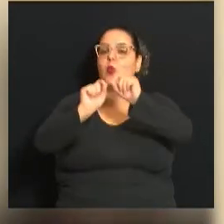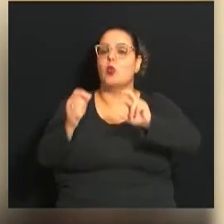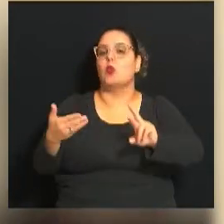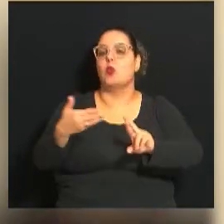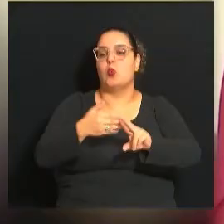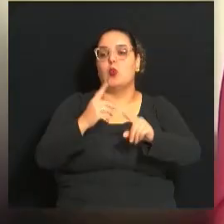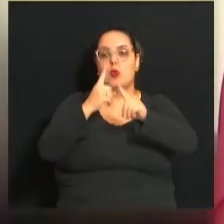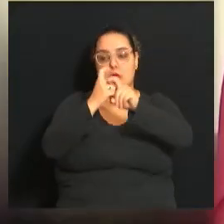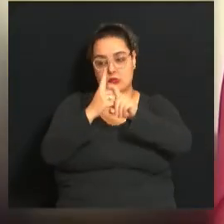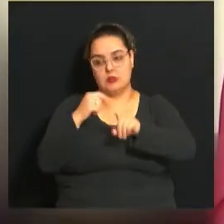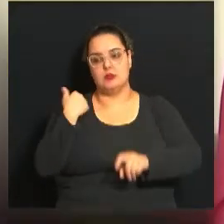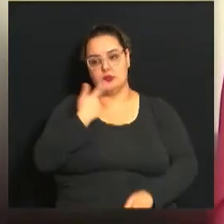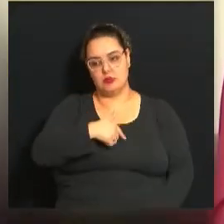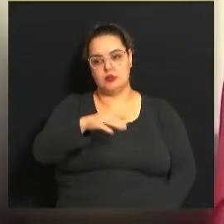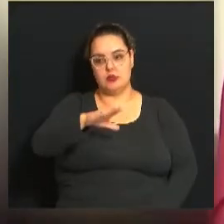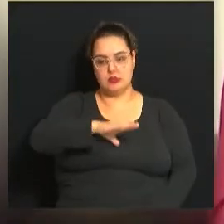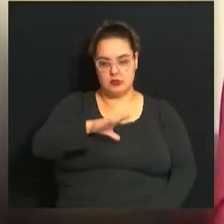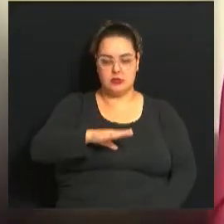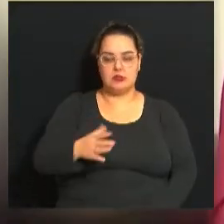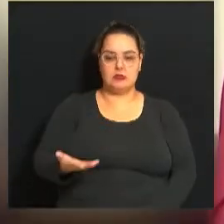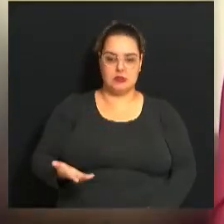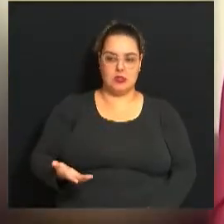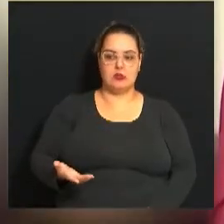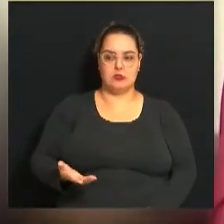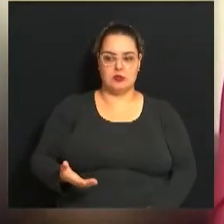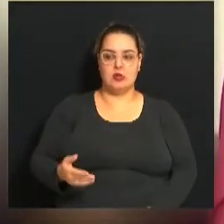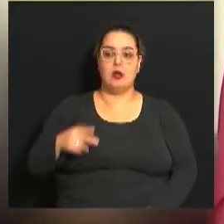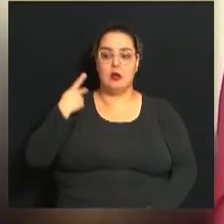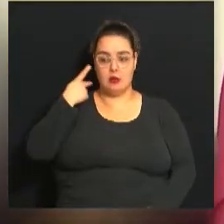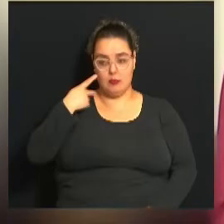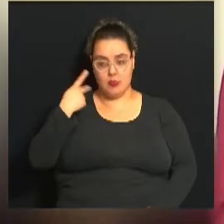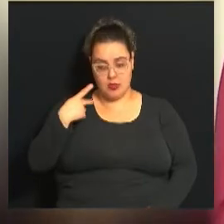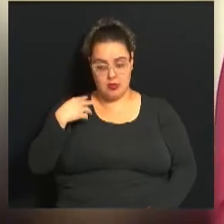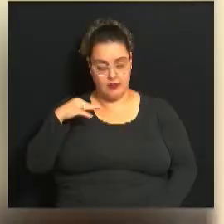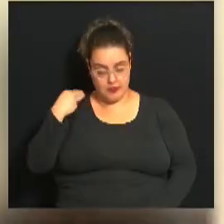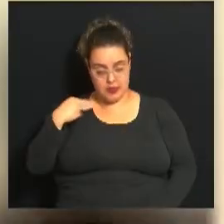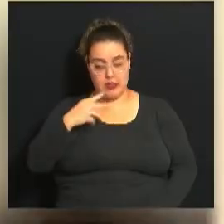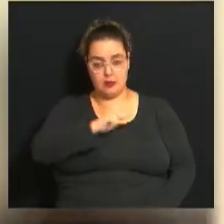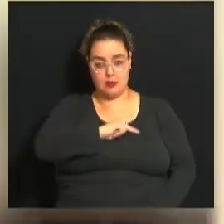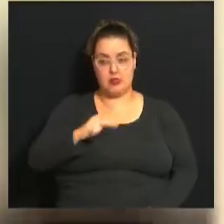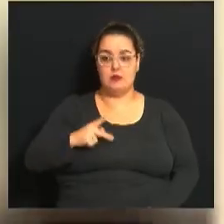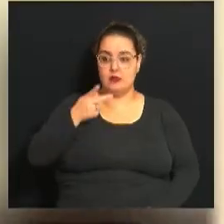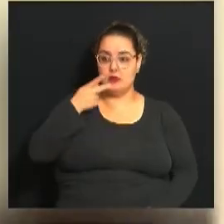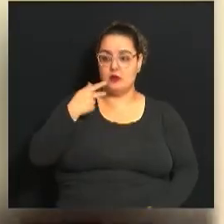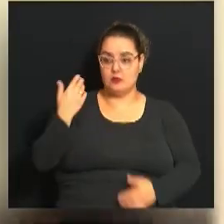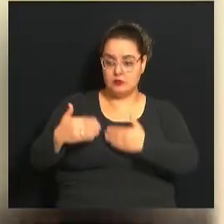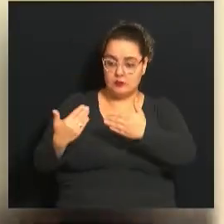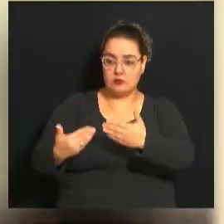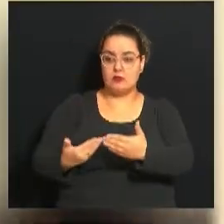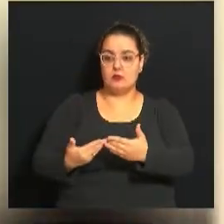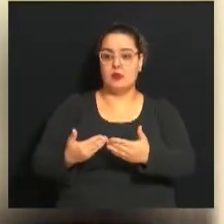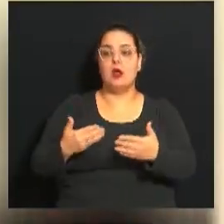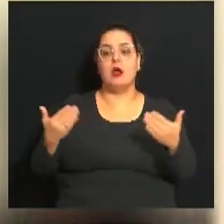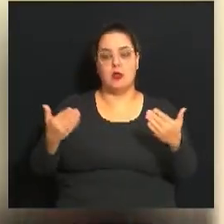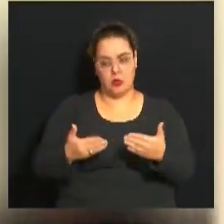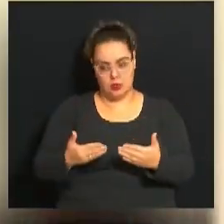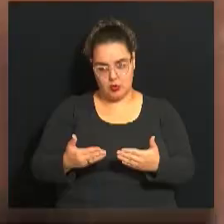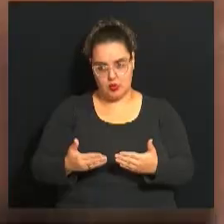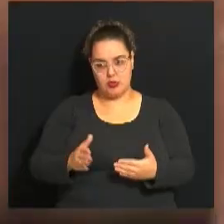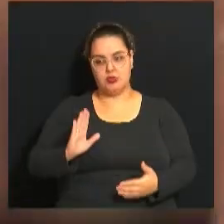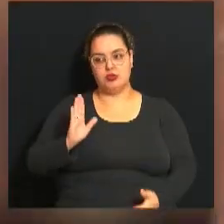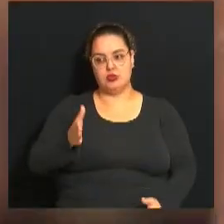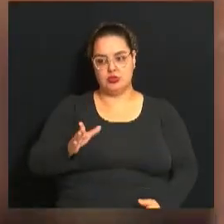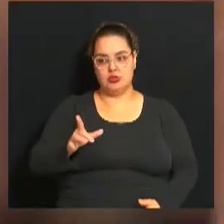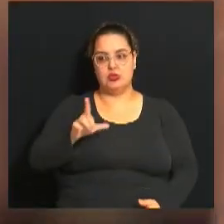sociedade. A presidente da comissão falou a respeito dos próximos passos. O próximo passo a gente já